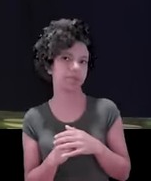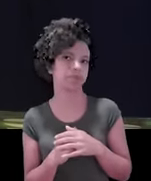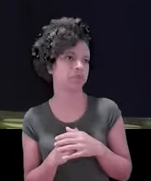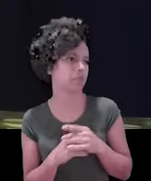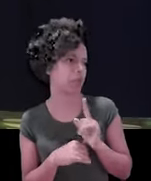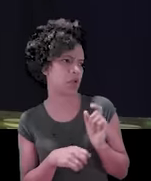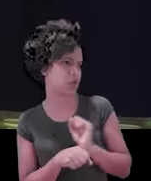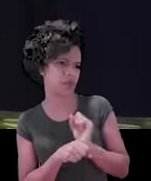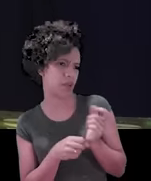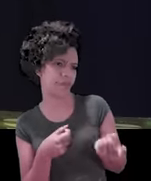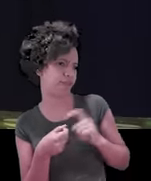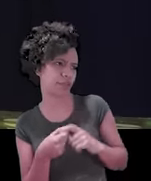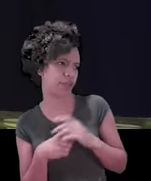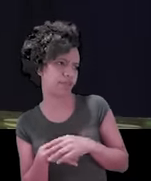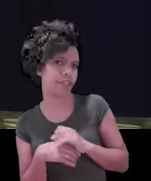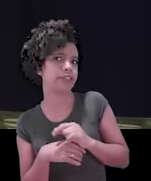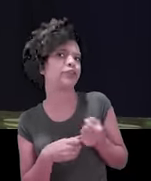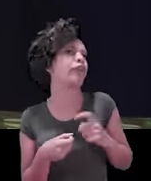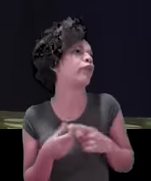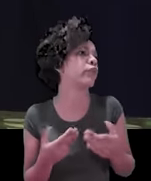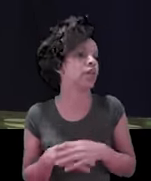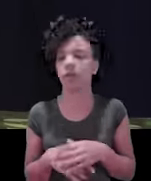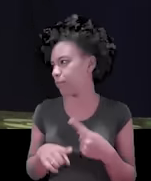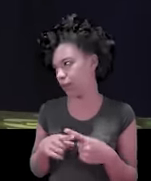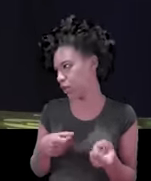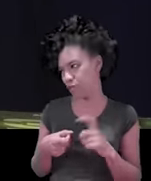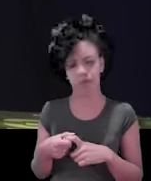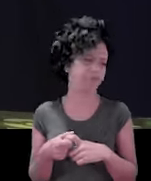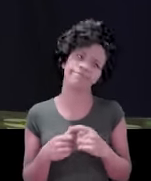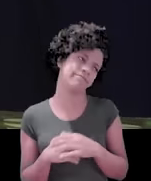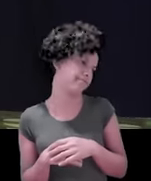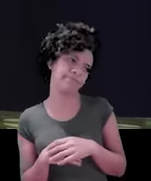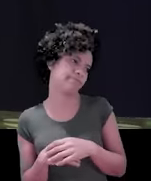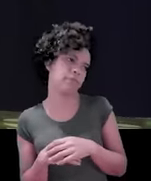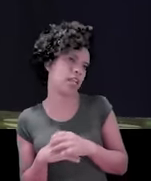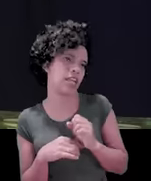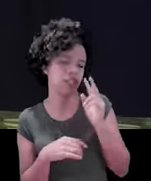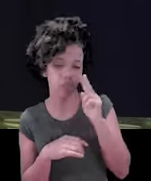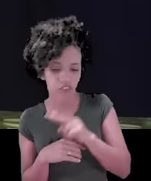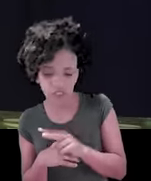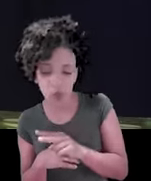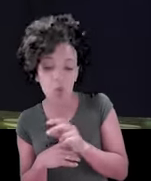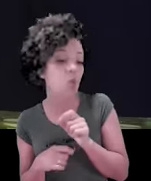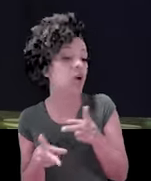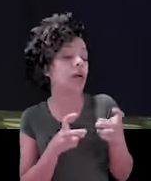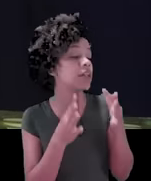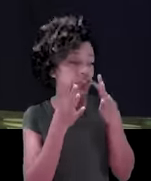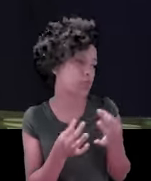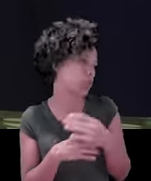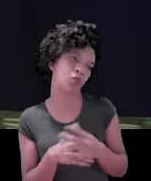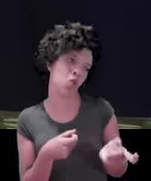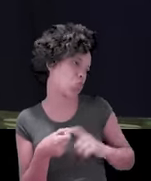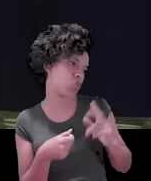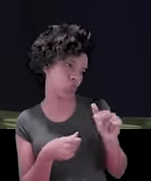e eu não esperava deve buscar voltar a senhora não voltar que eu não volta né não se eles vão ver em algo que chame atenção Jeová